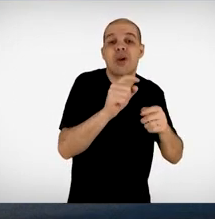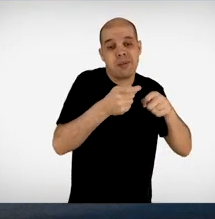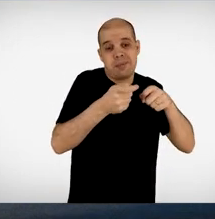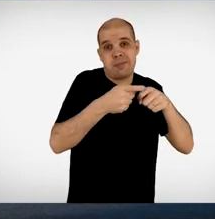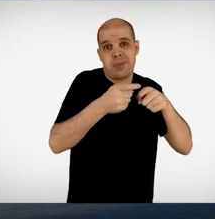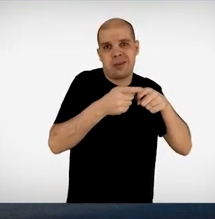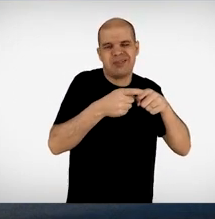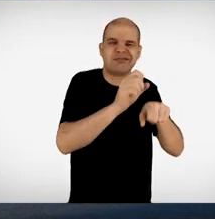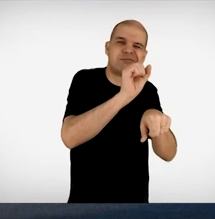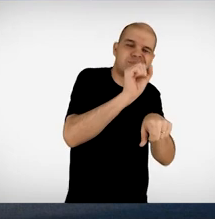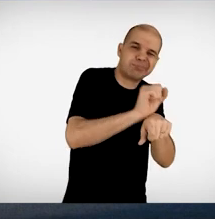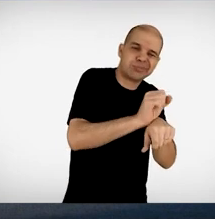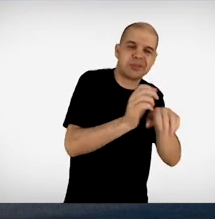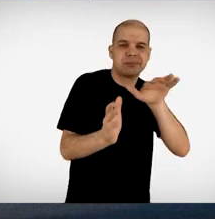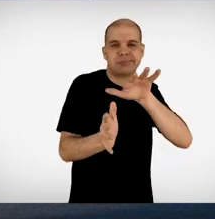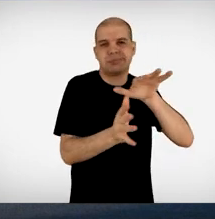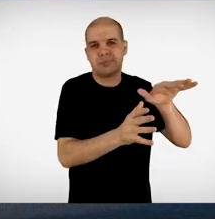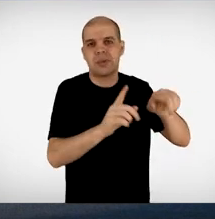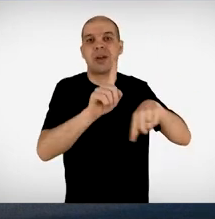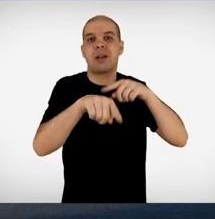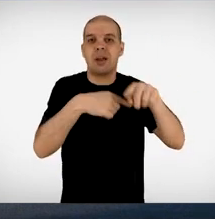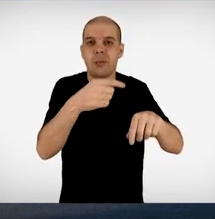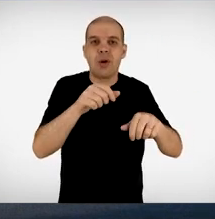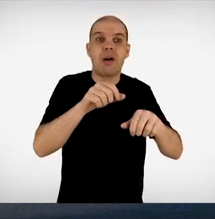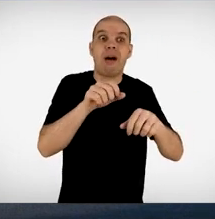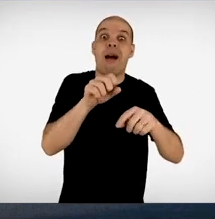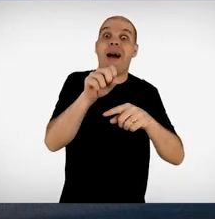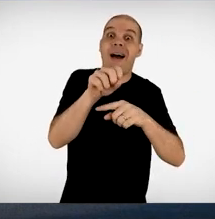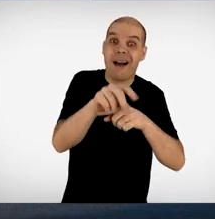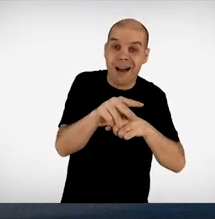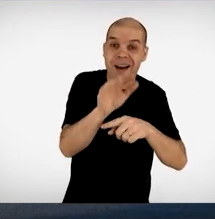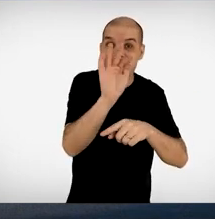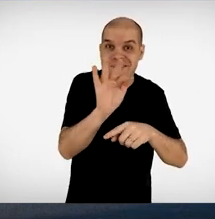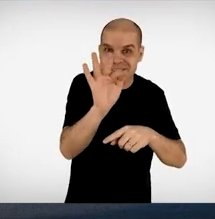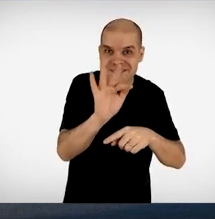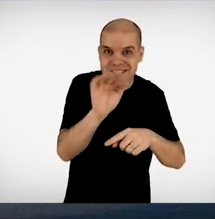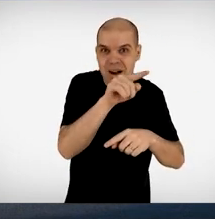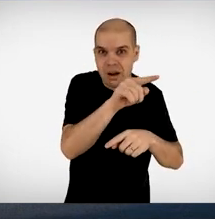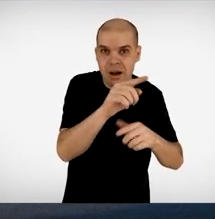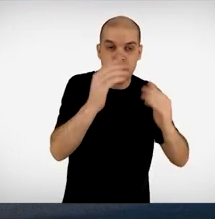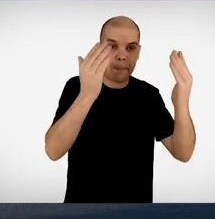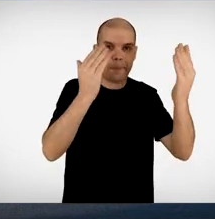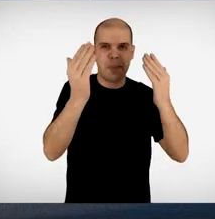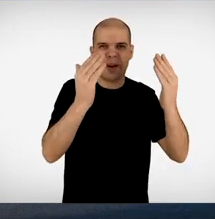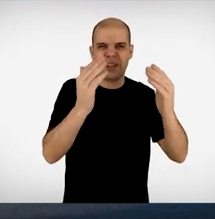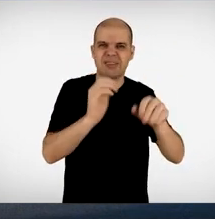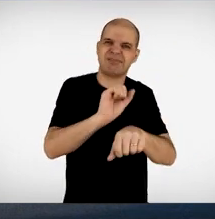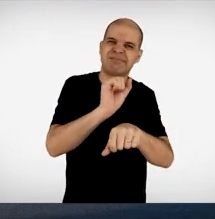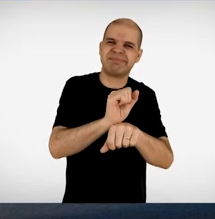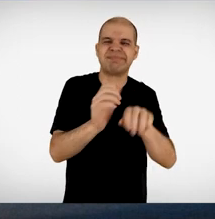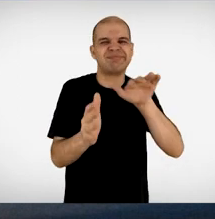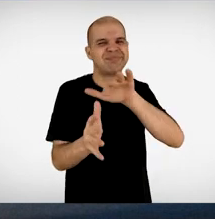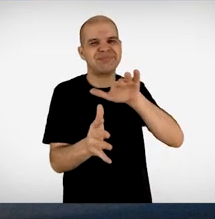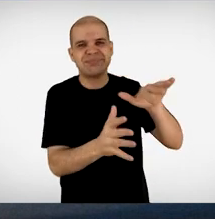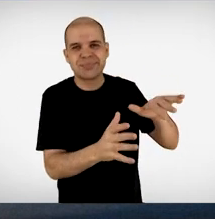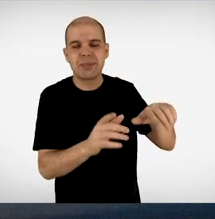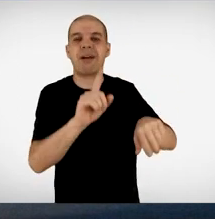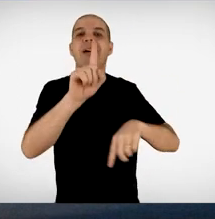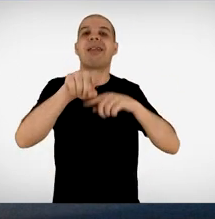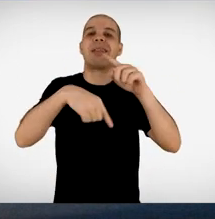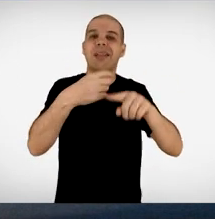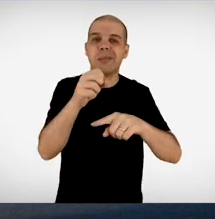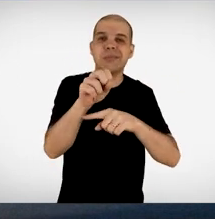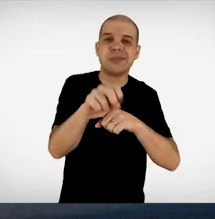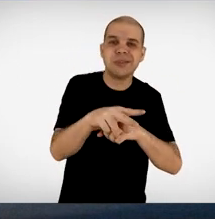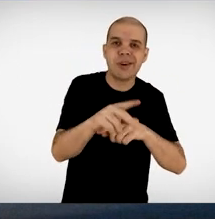aí ela para, ela começa a fotografar, e aí ela conhece o Axel, que é um homem mais velho, que já tem uma carreira mais determinada.